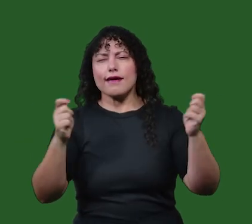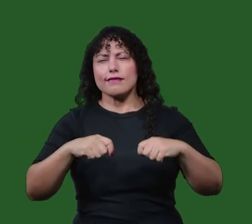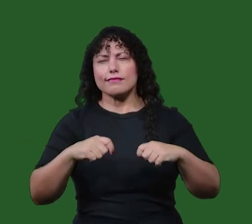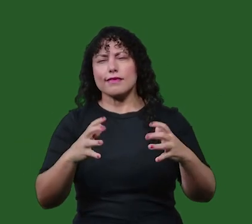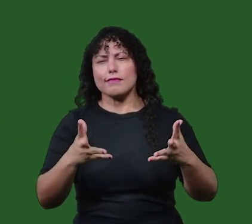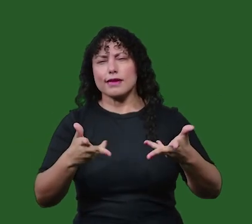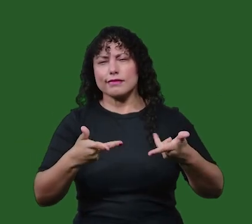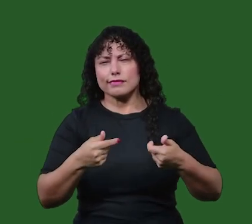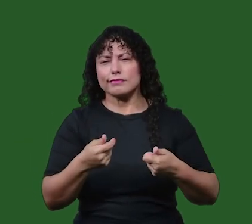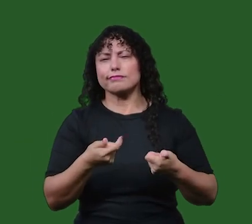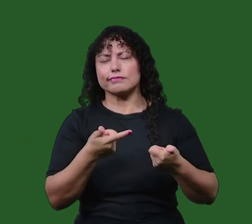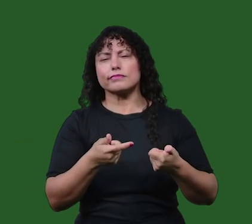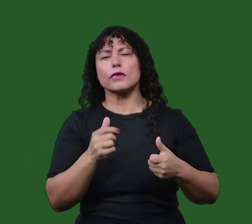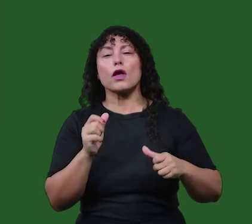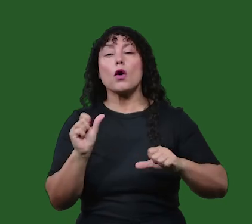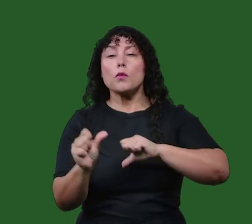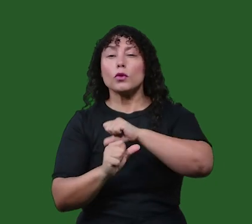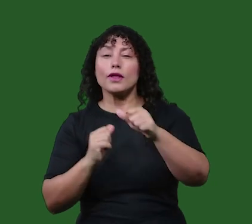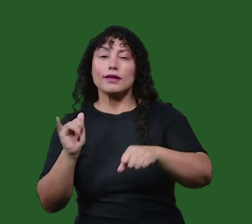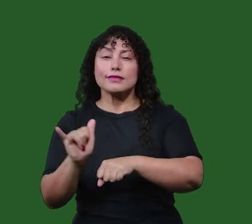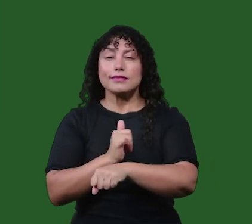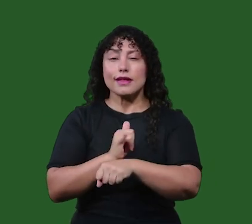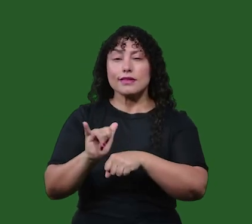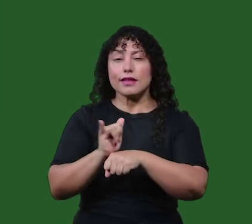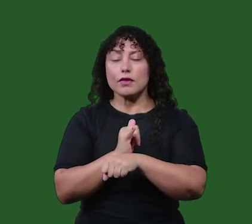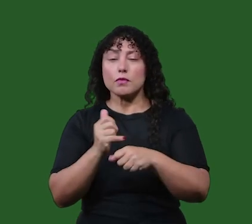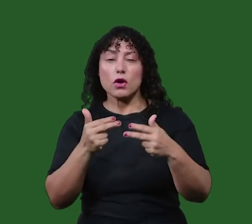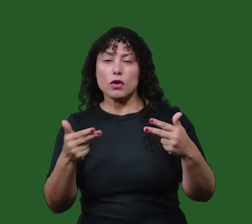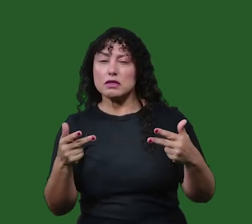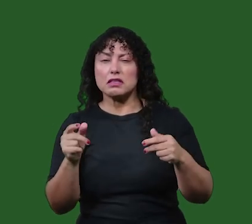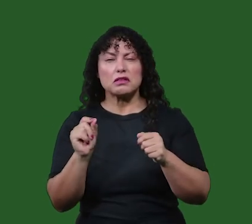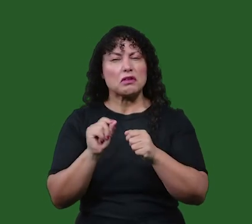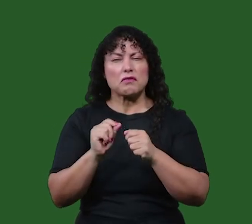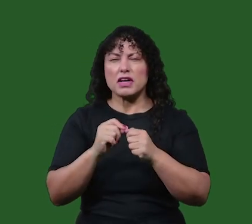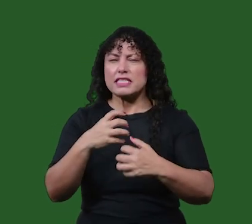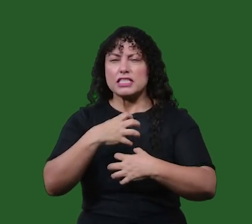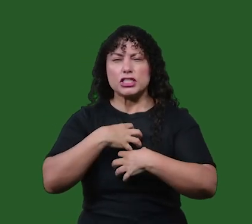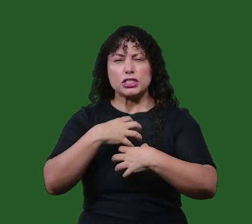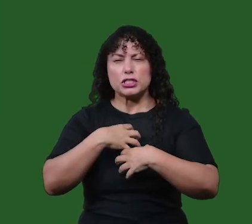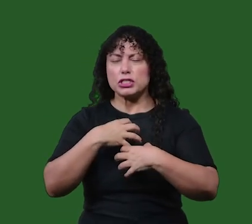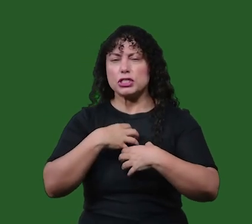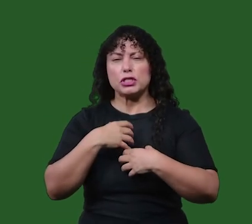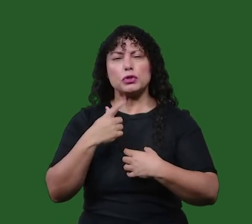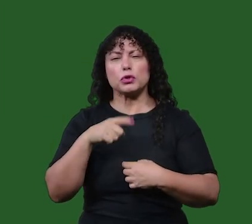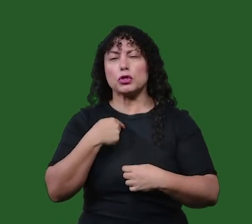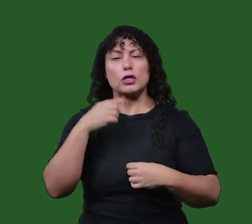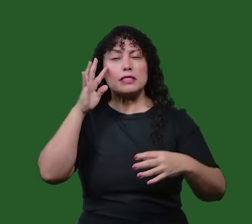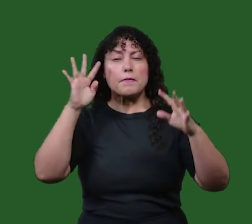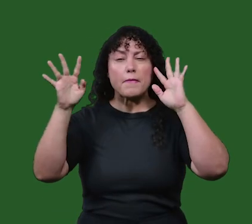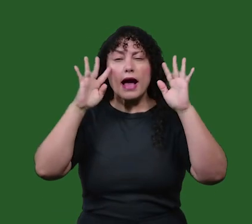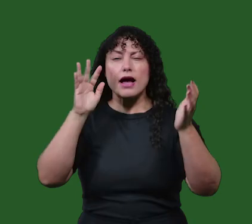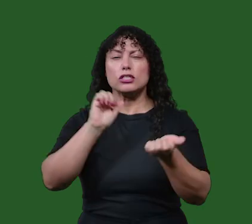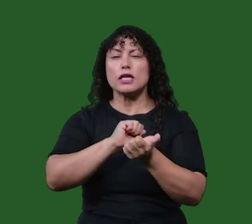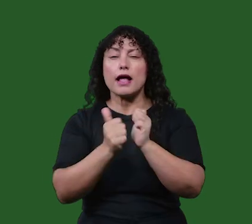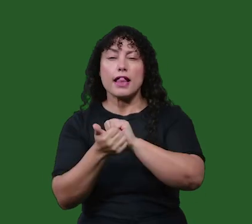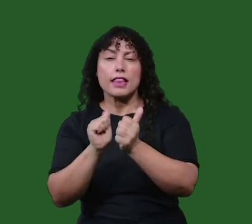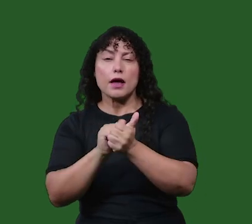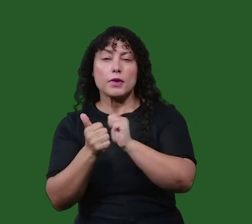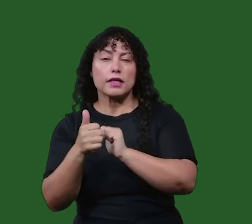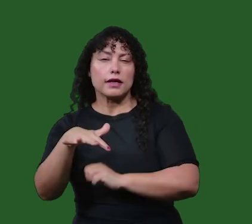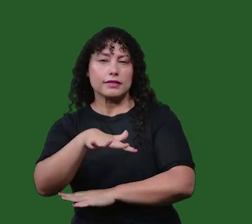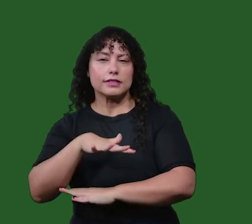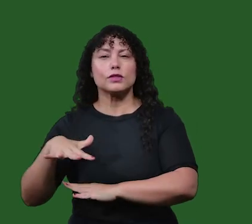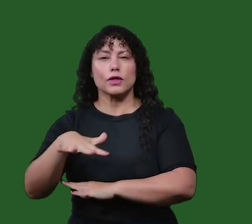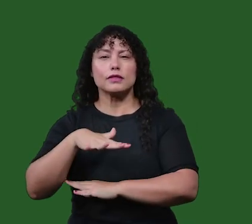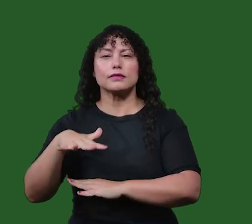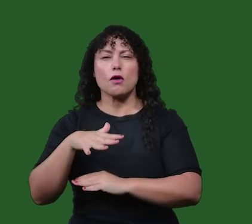importante, dá uma olhada na tela. Né? Mudar de estratégias quando alguma coisa não está acontecendo do jeito que imaginávamos,